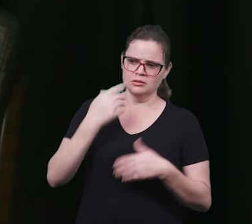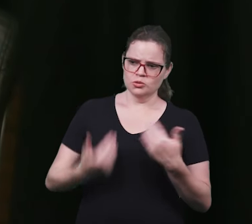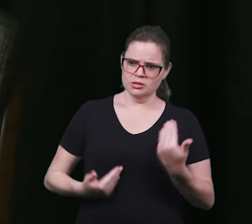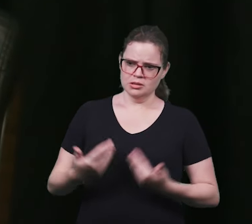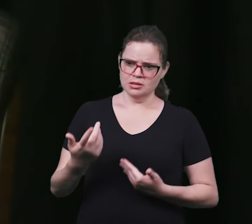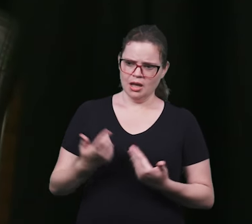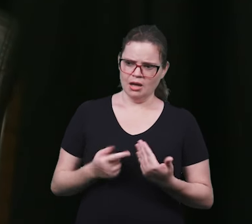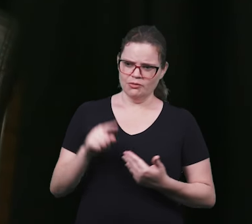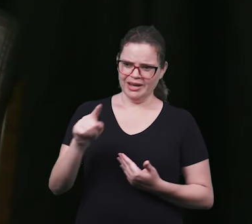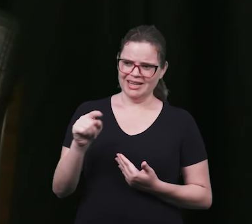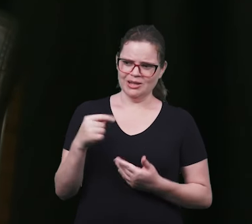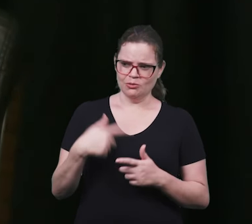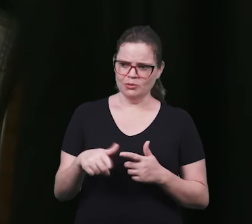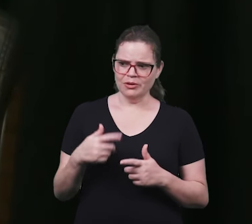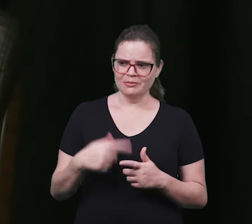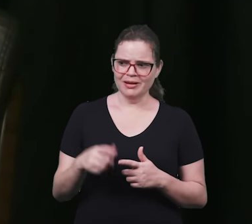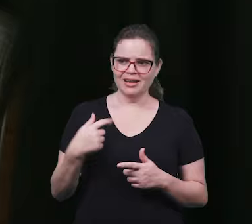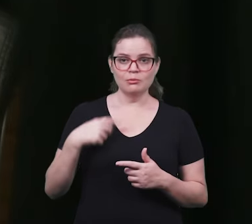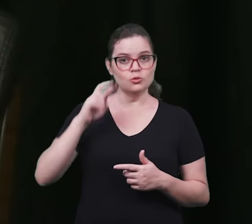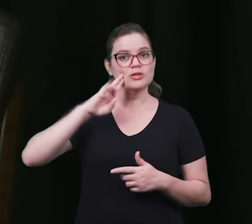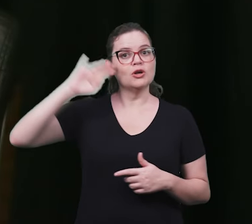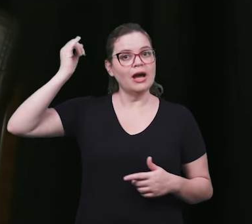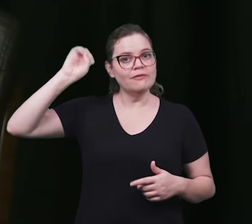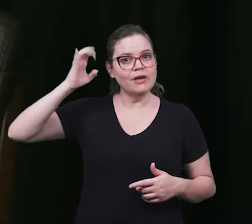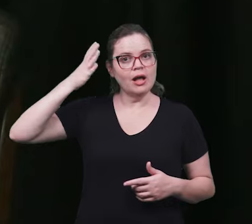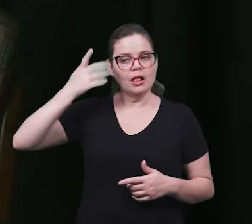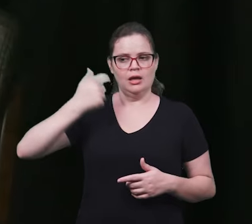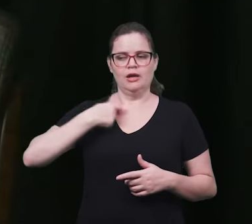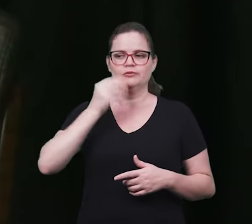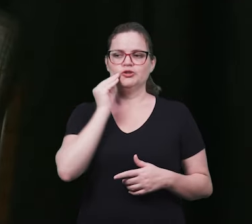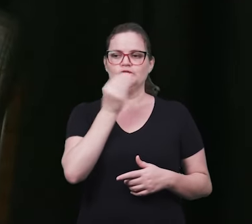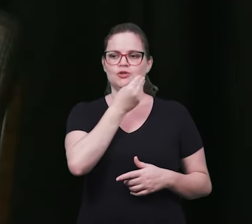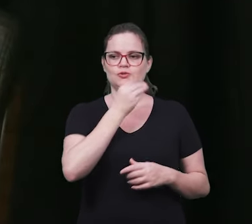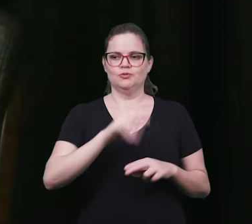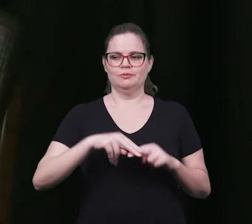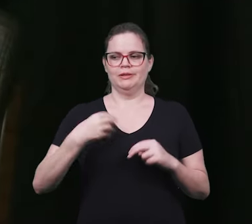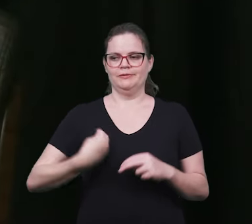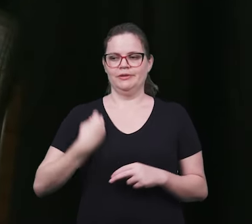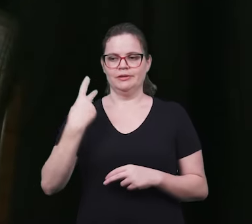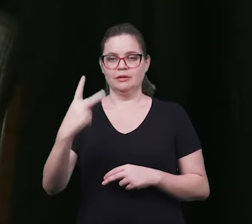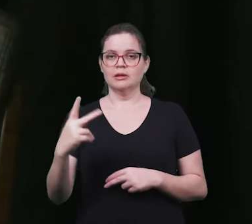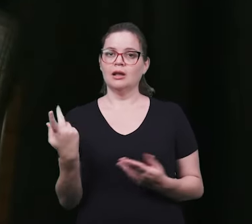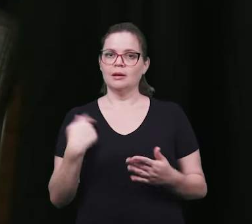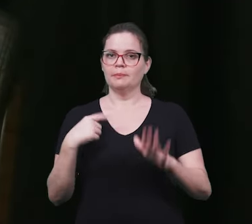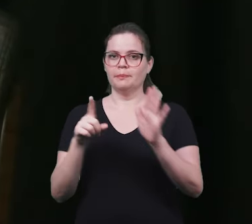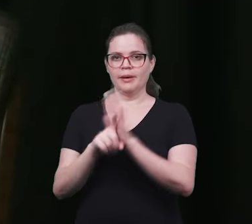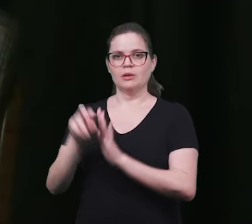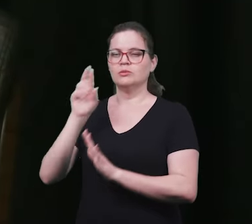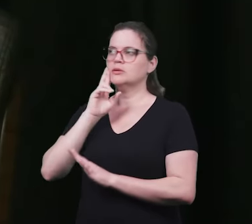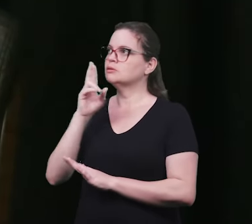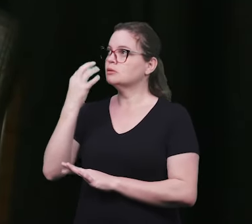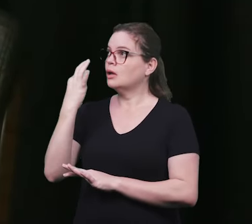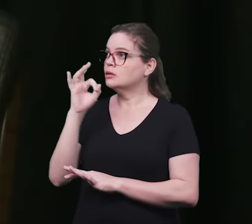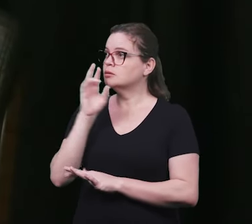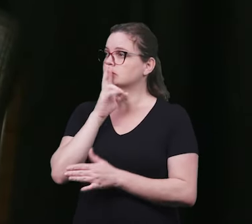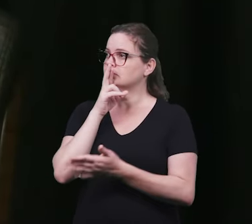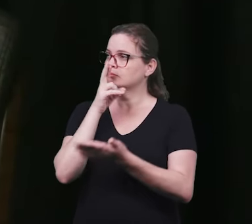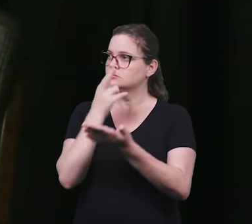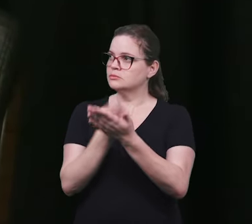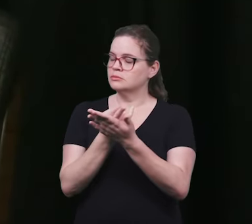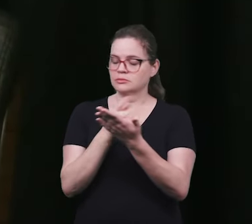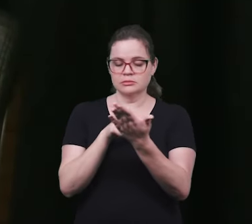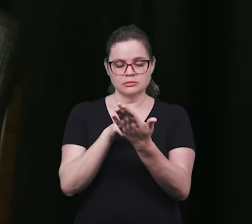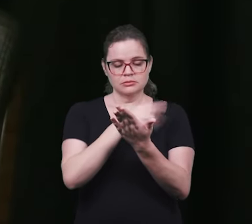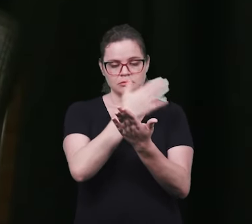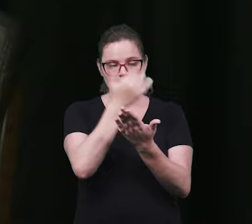gostaria de fazer uma consagração pela vida dele. E consulta o Senhor, se for aquilo mesmo, consulta, mas com sabedoria. Você